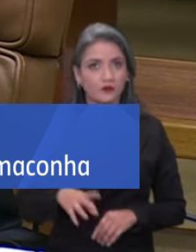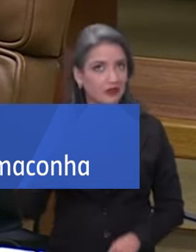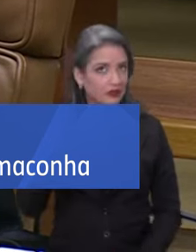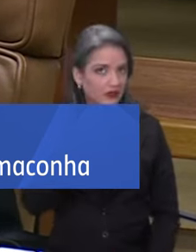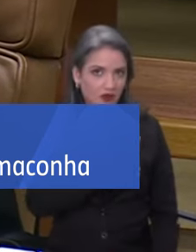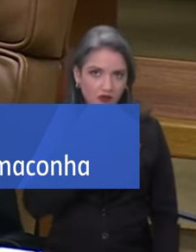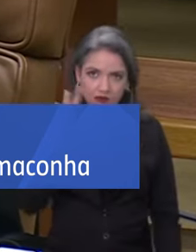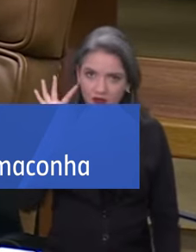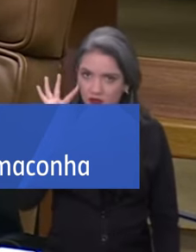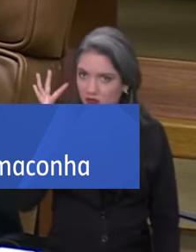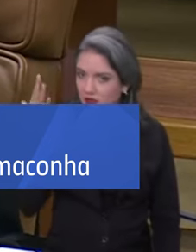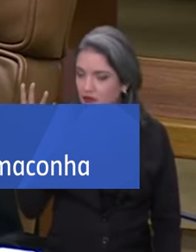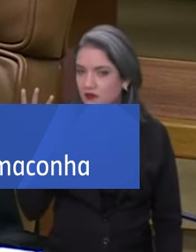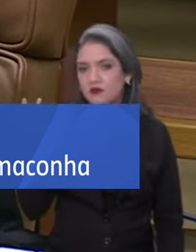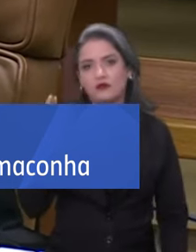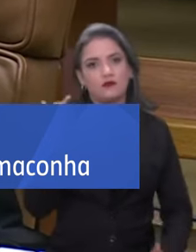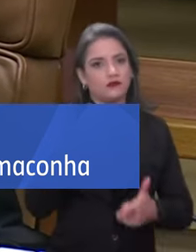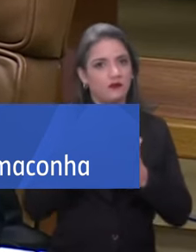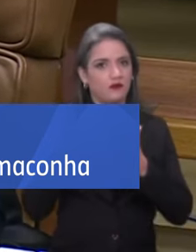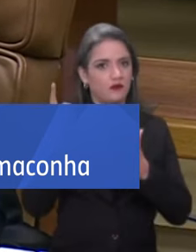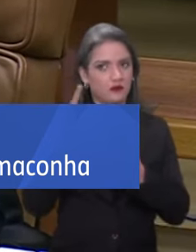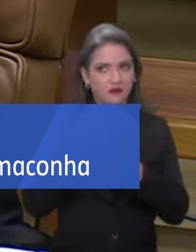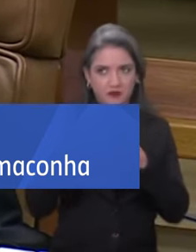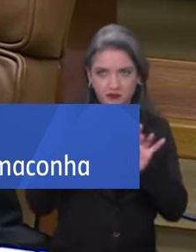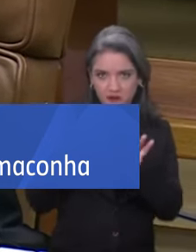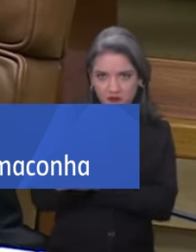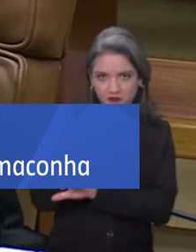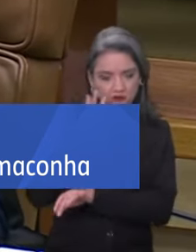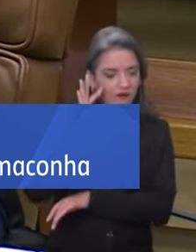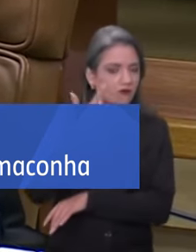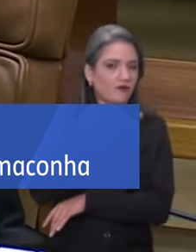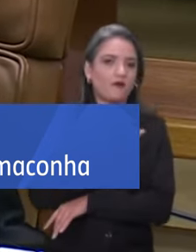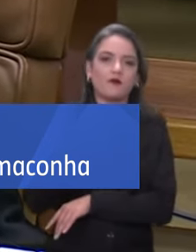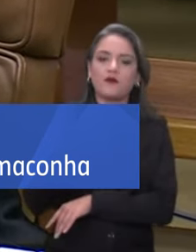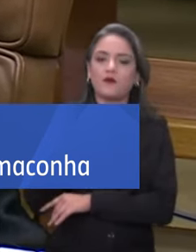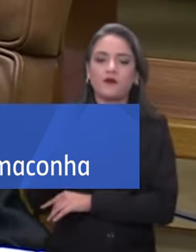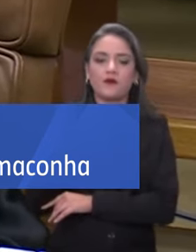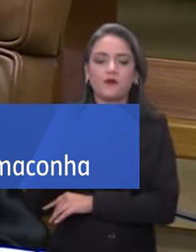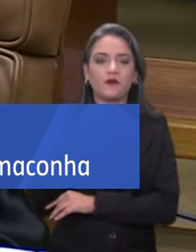si só o problema, muito menos a